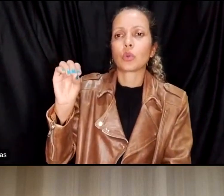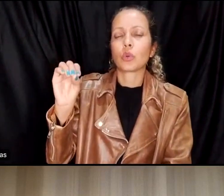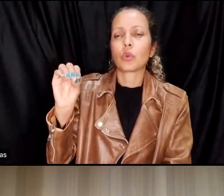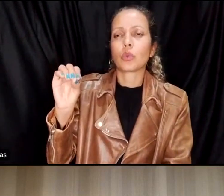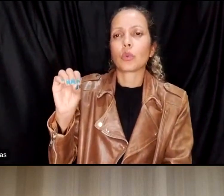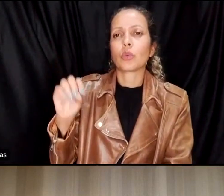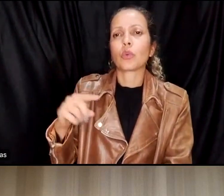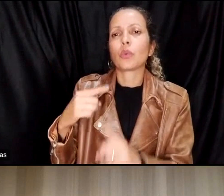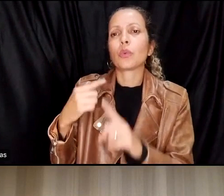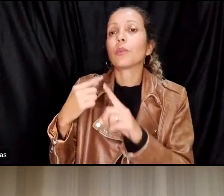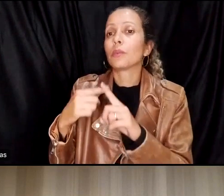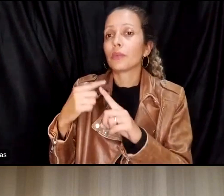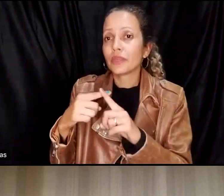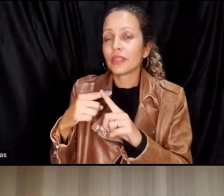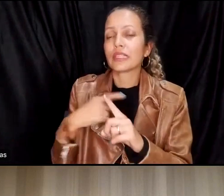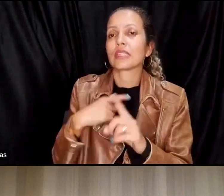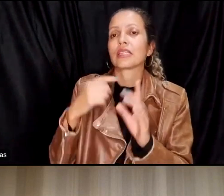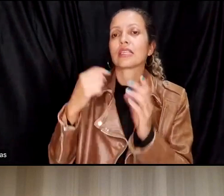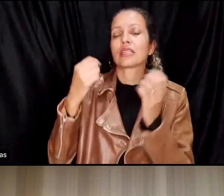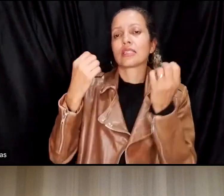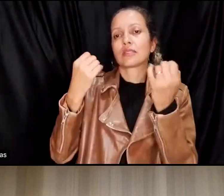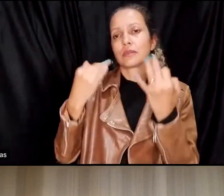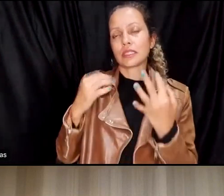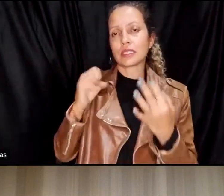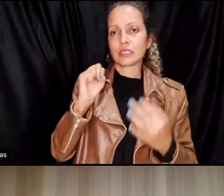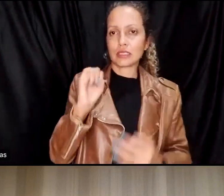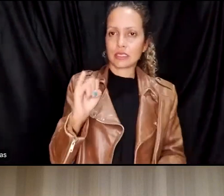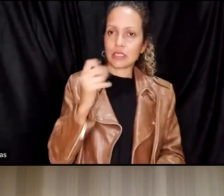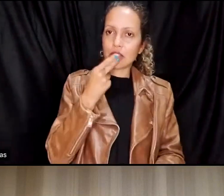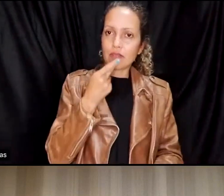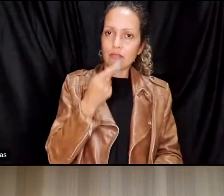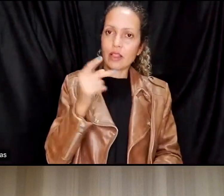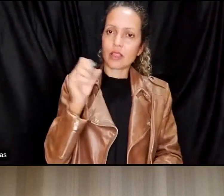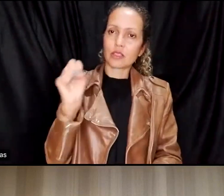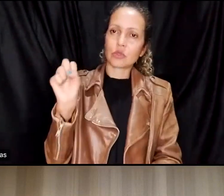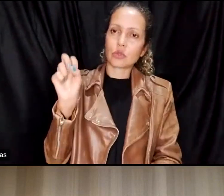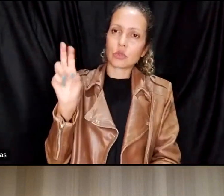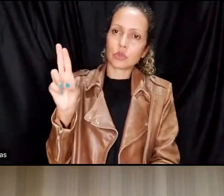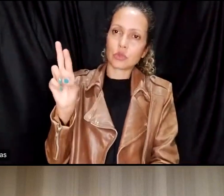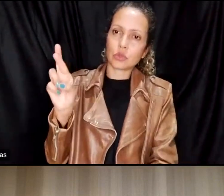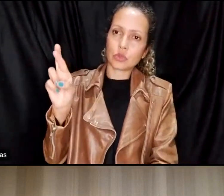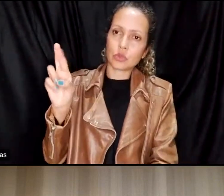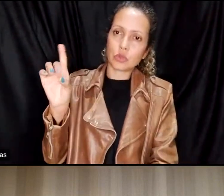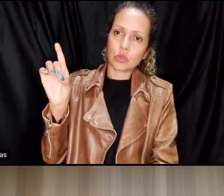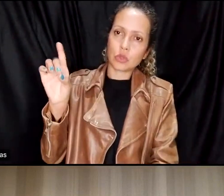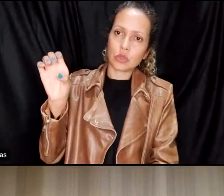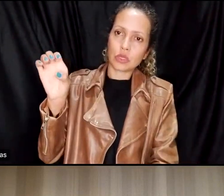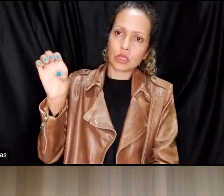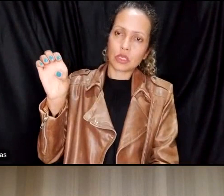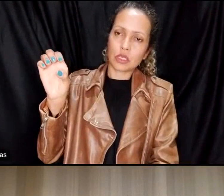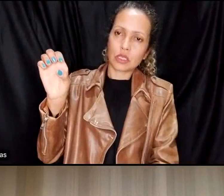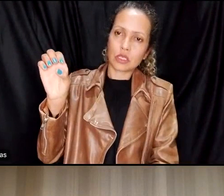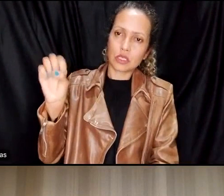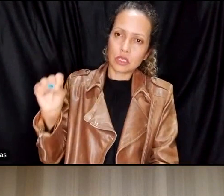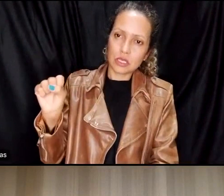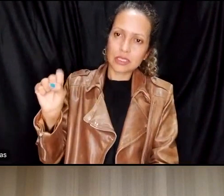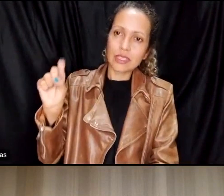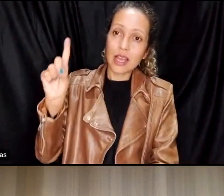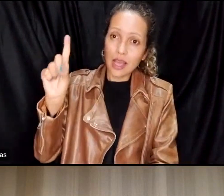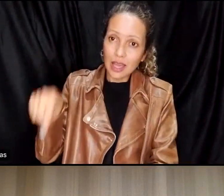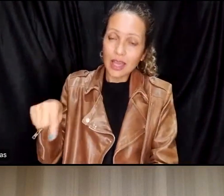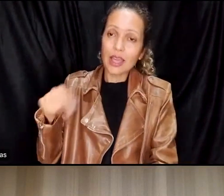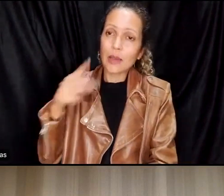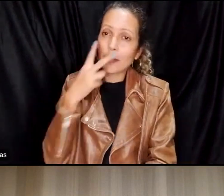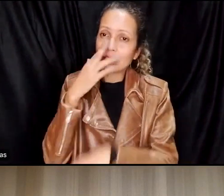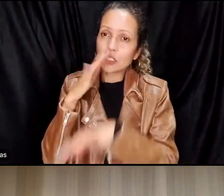você, quando você fala em surdez, isso te remete a uma doença, né? Então, ela